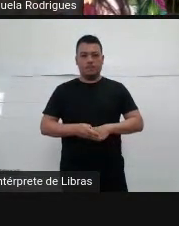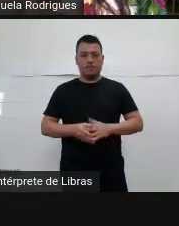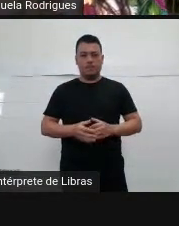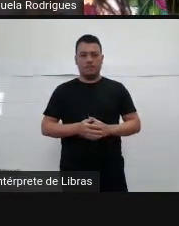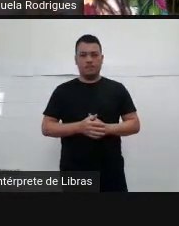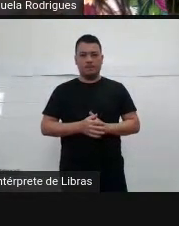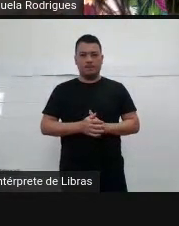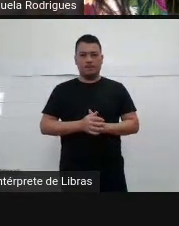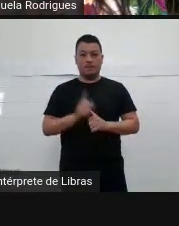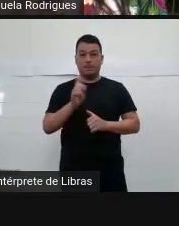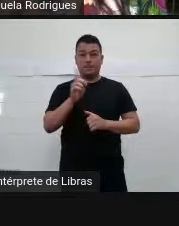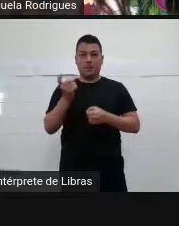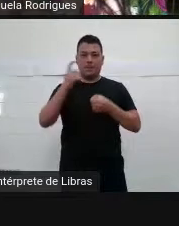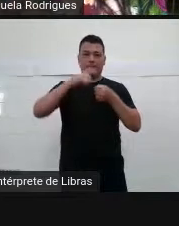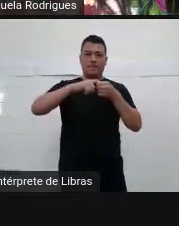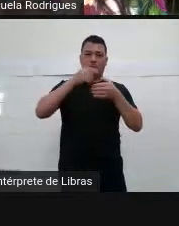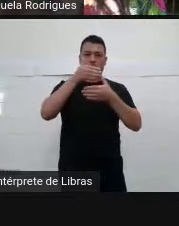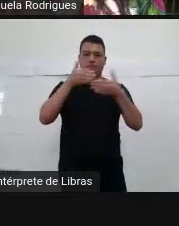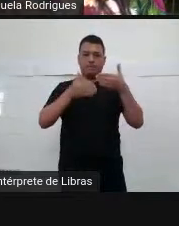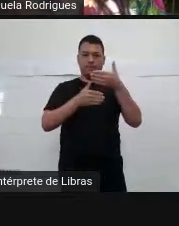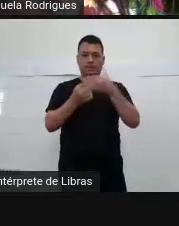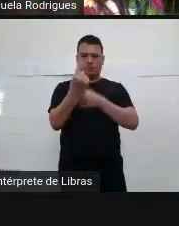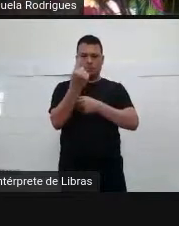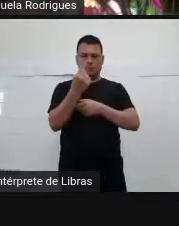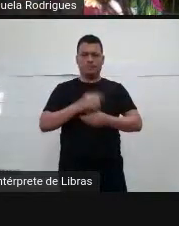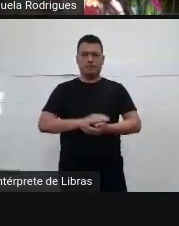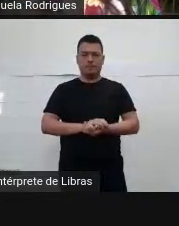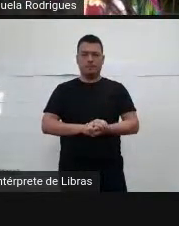Não, vou só um.